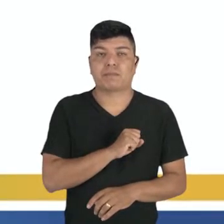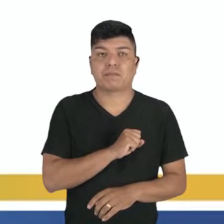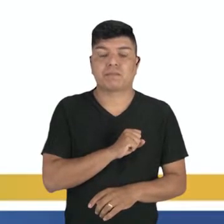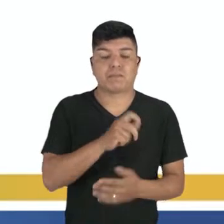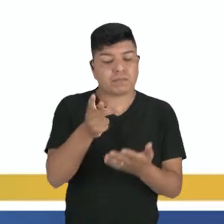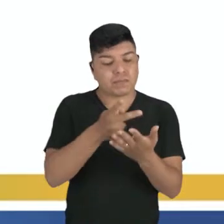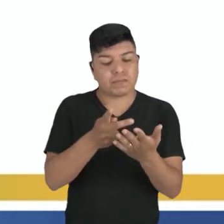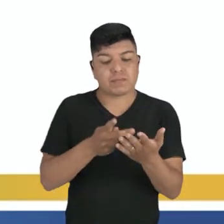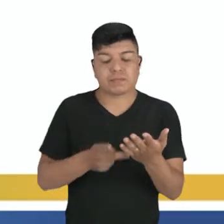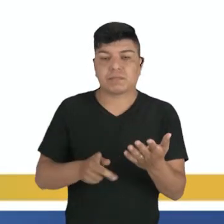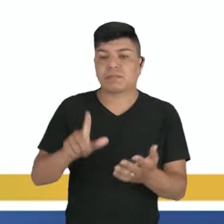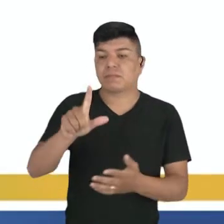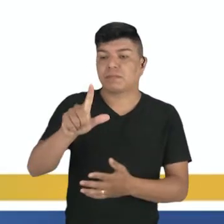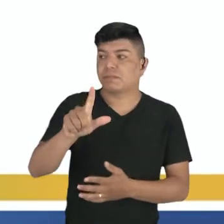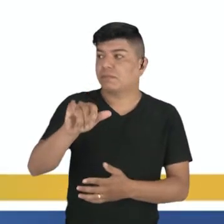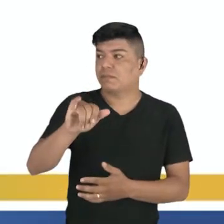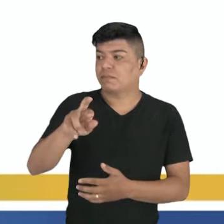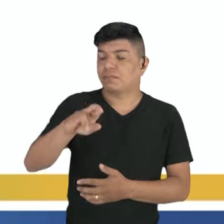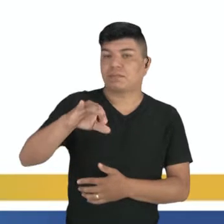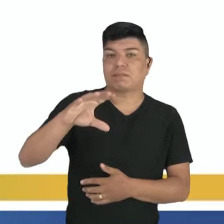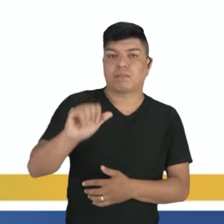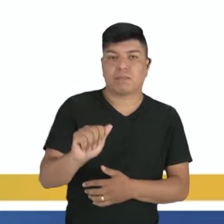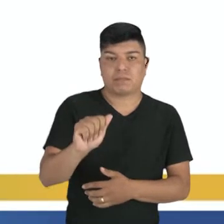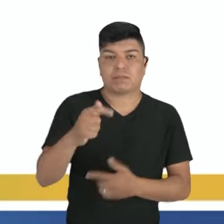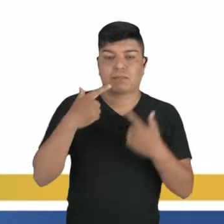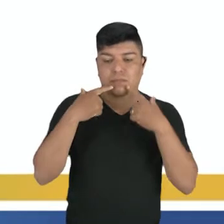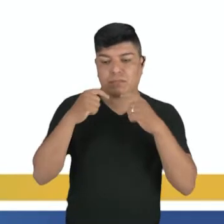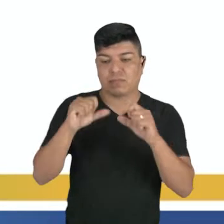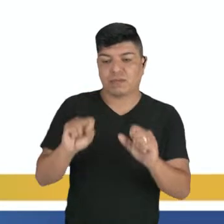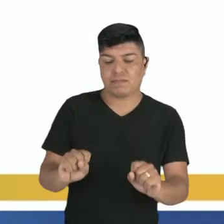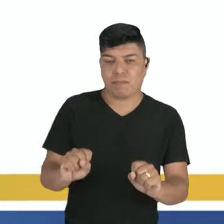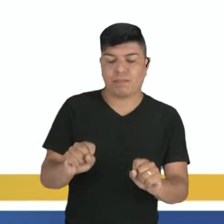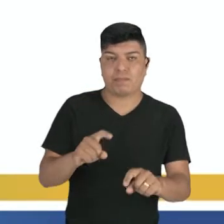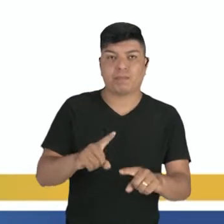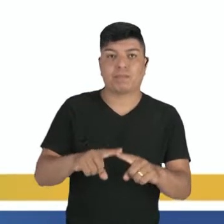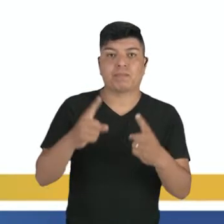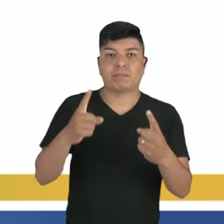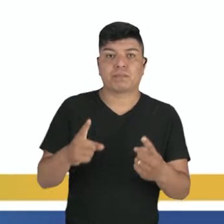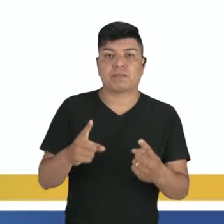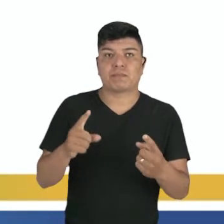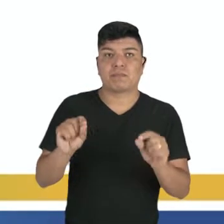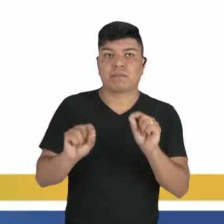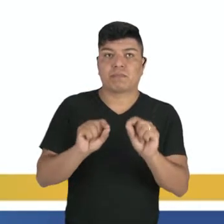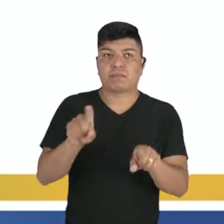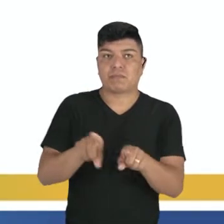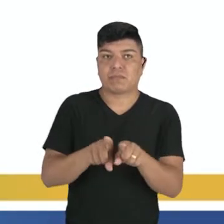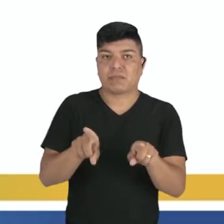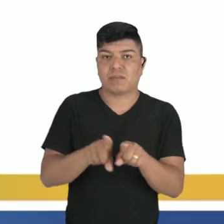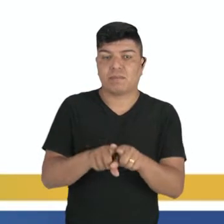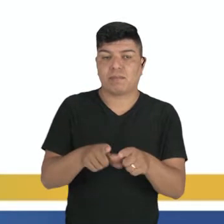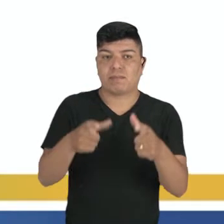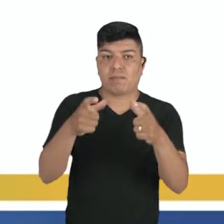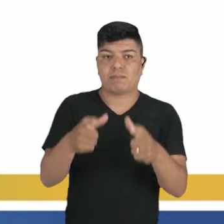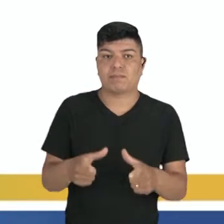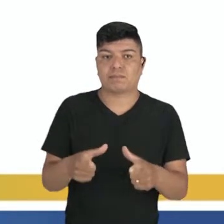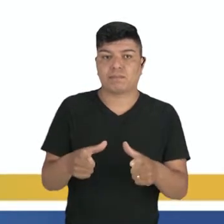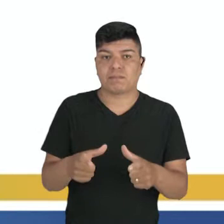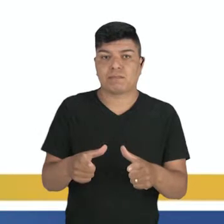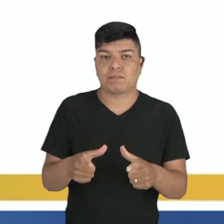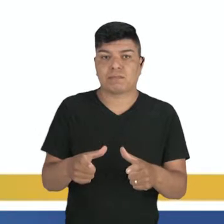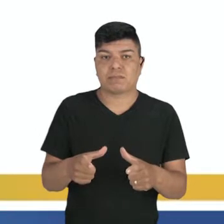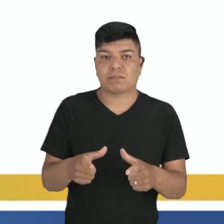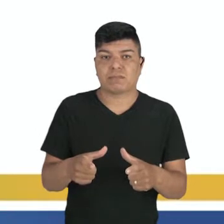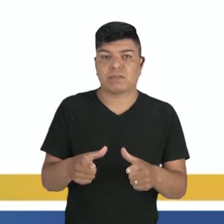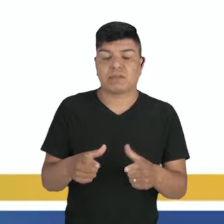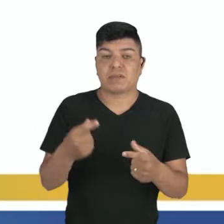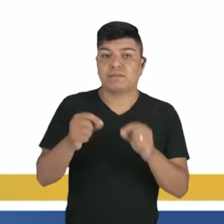Poesia lírica também. Linguagem mais rebuscada, a ambientação aristocrática das